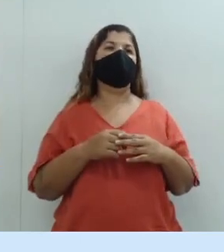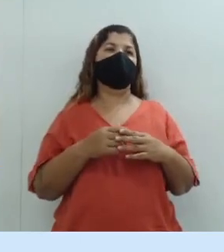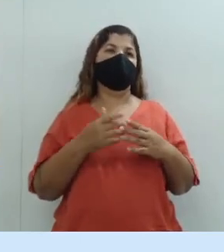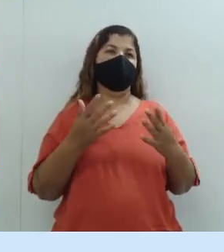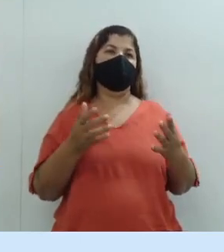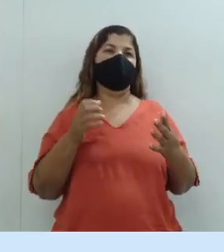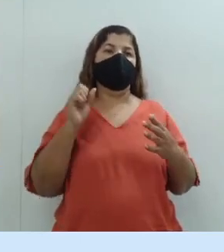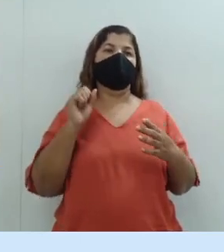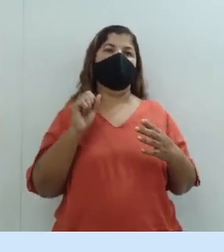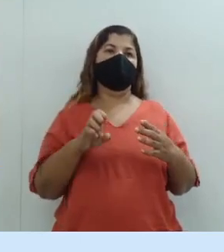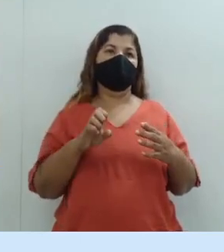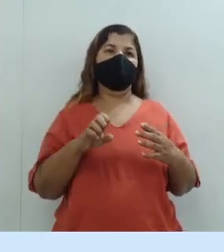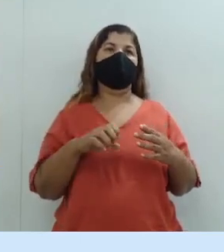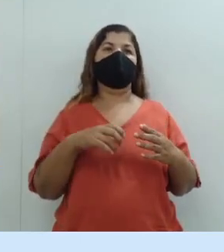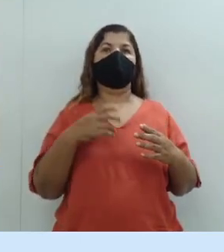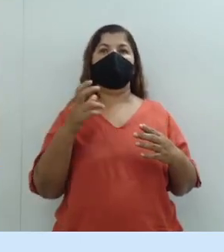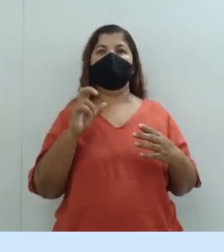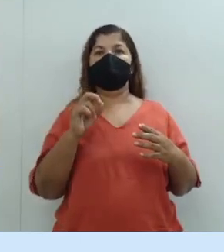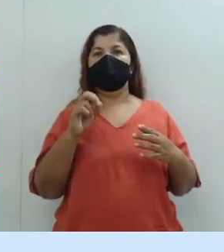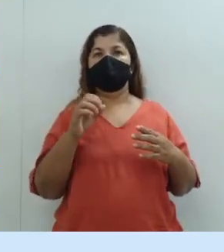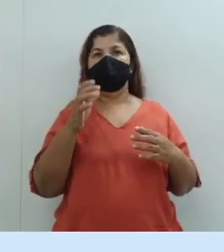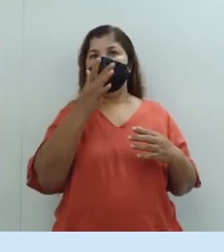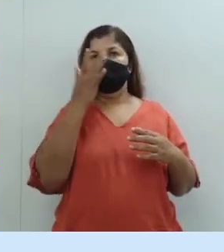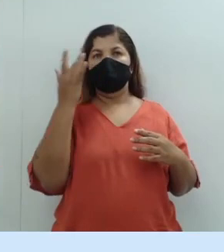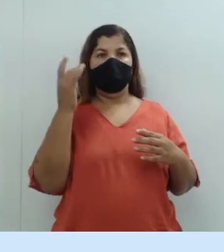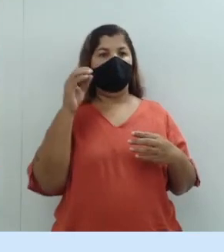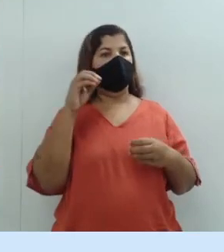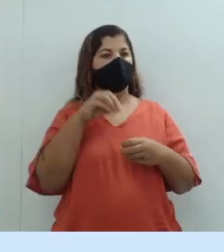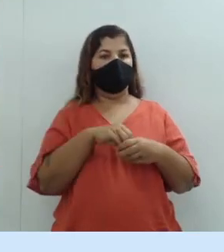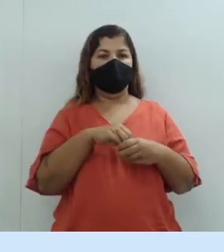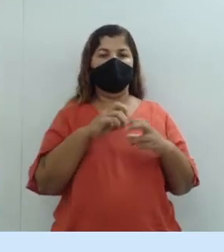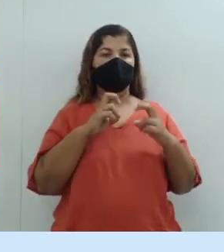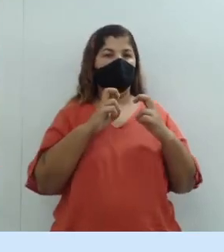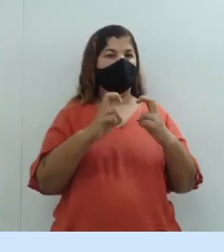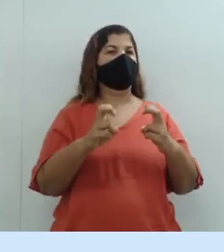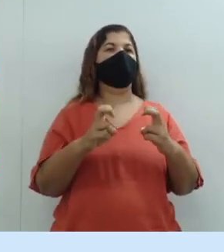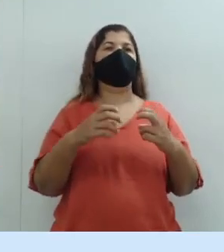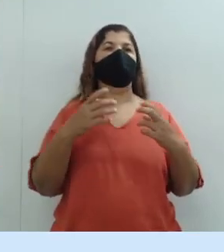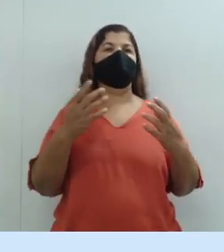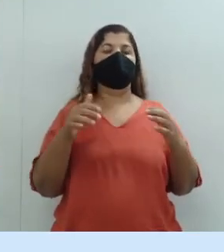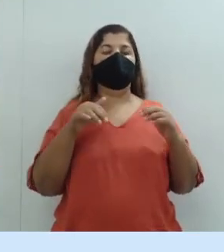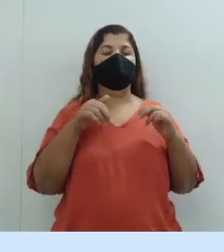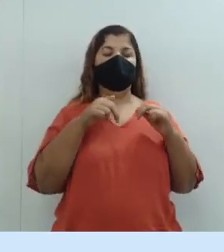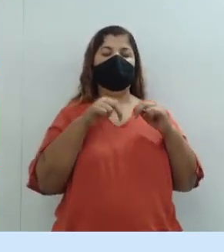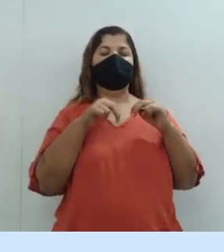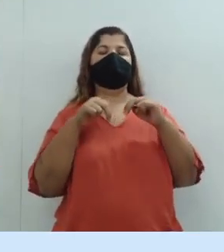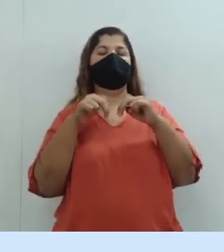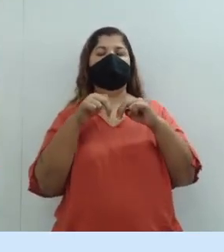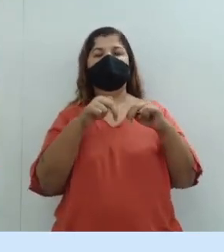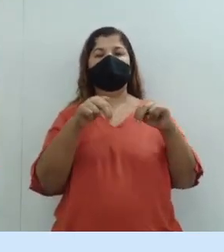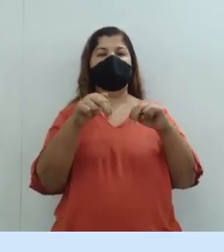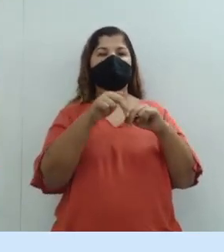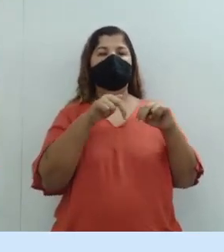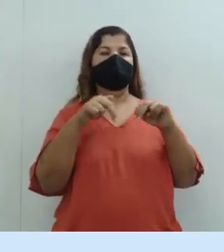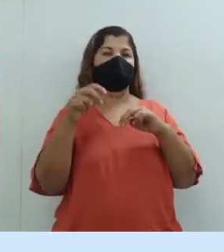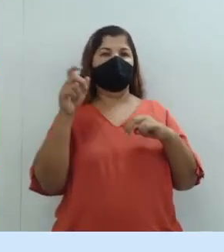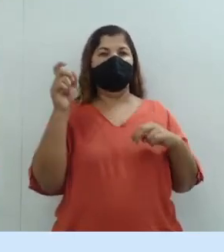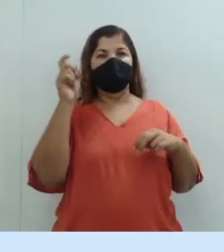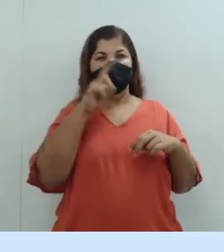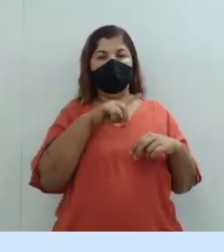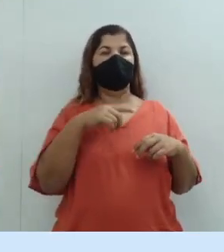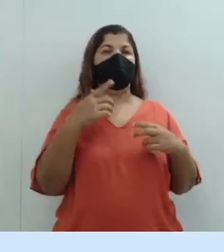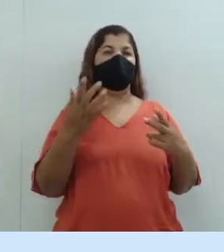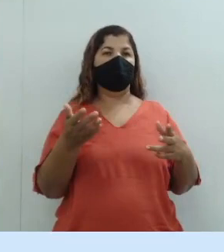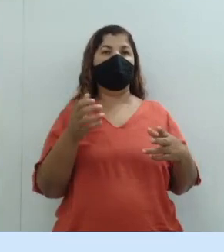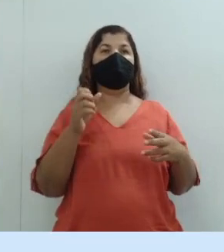se você coloca mais, sei lá, 50 pessoas dentro do vagão, você já consegue se movimentar bem, mas já tem uma certa dificuldade.